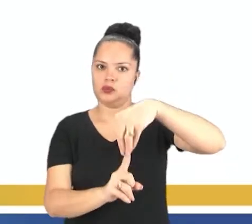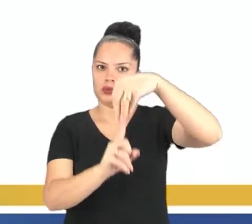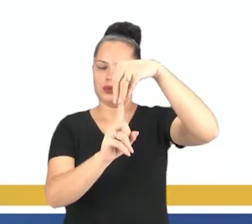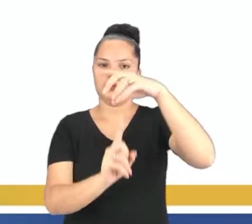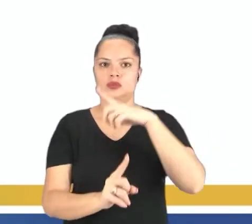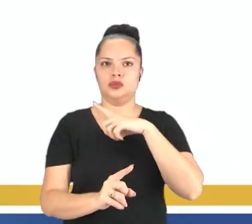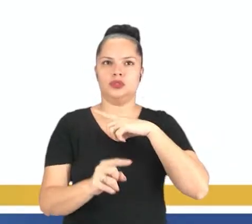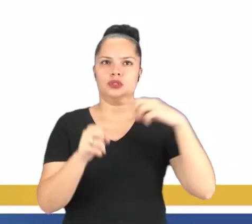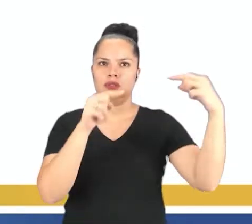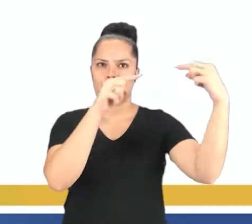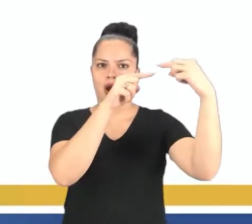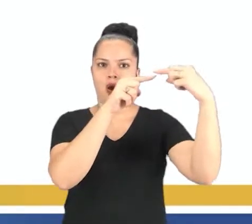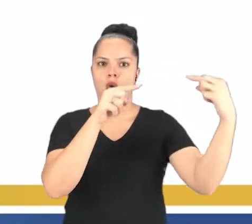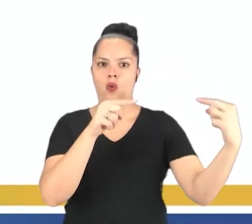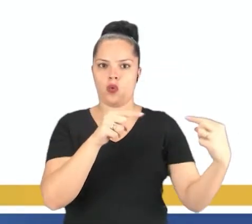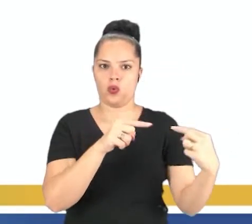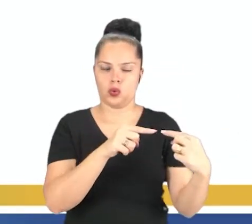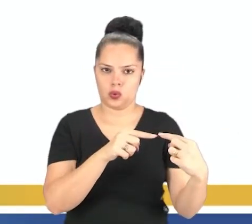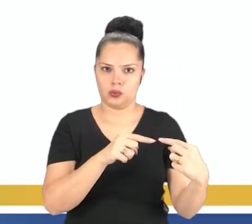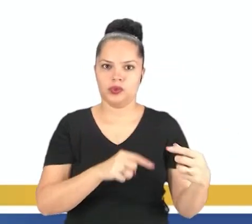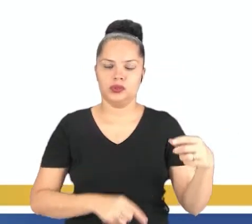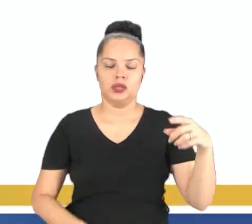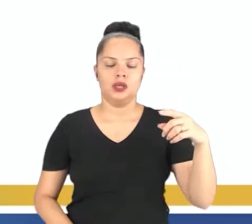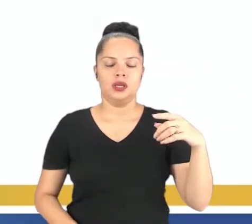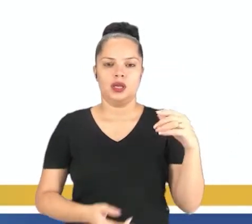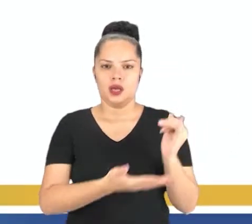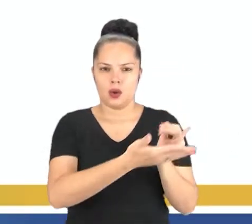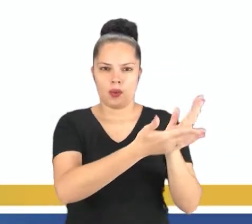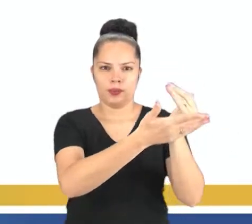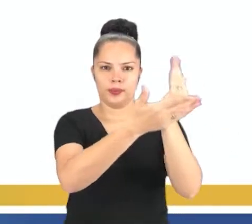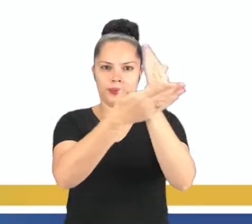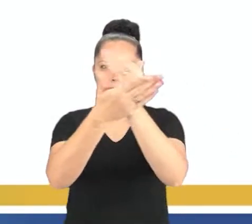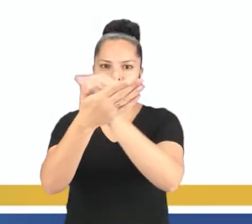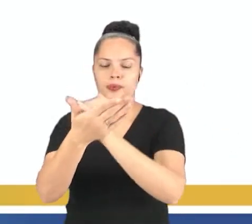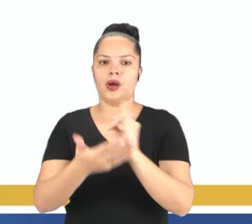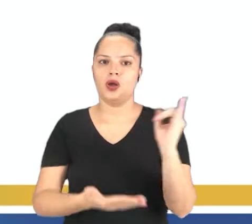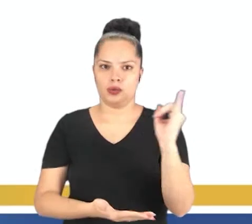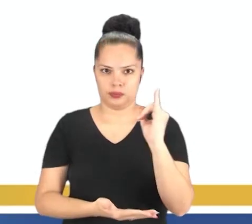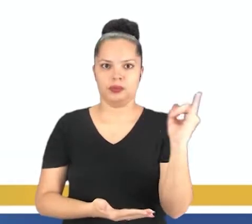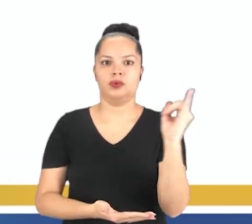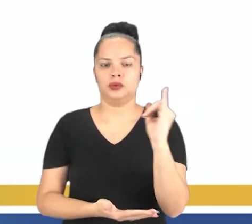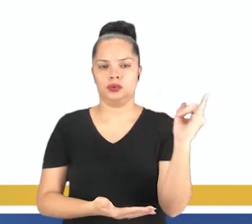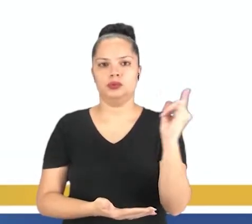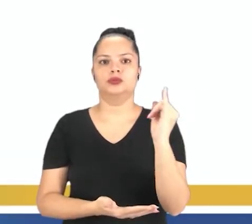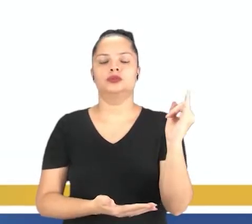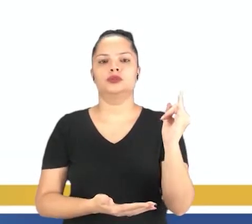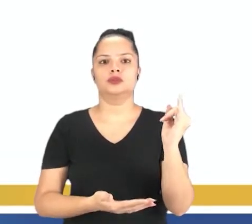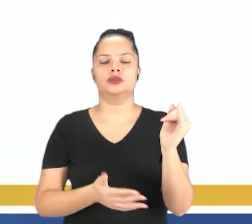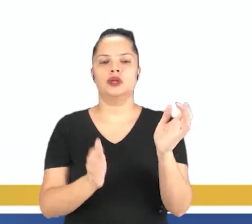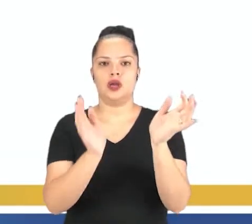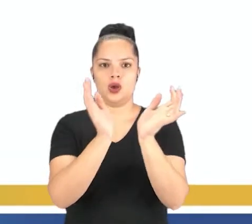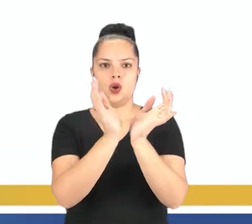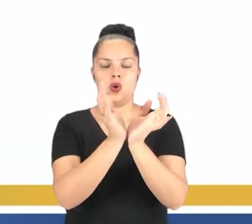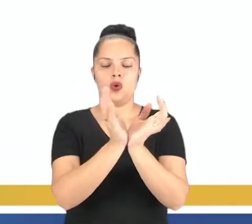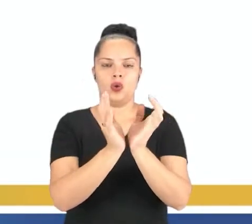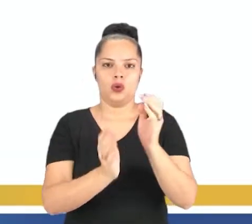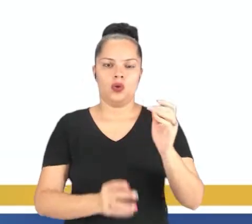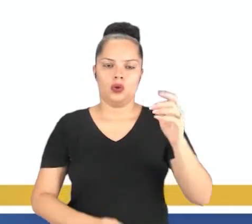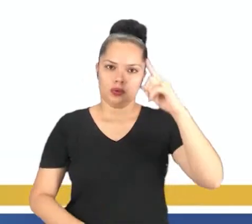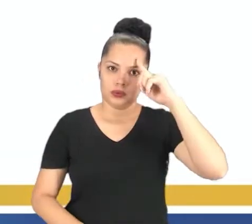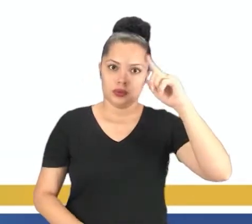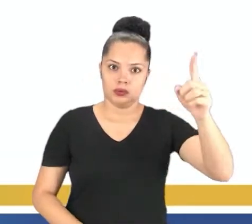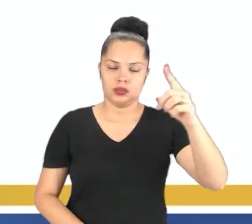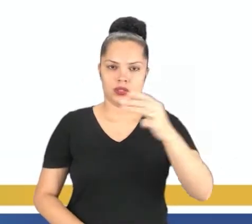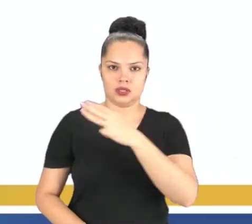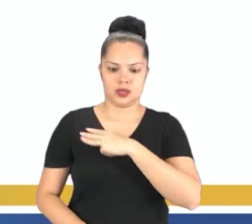sua relação com os povos dominados essa relação era o que relação tributária de produção Então esse são igualmente dividida entre o Cássia militar né